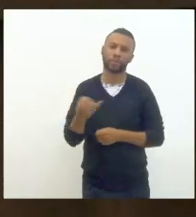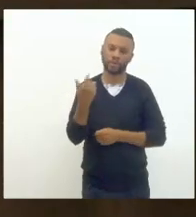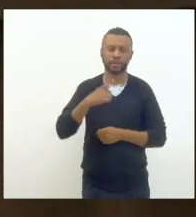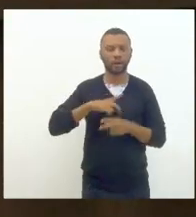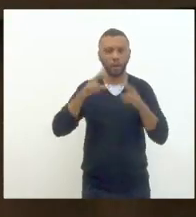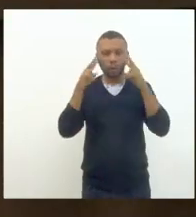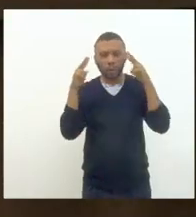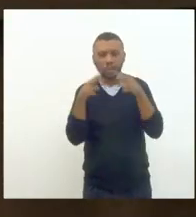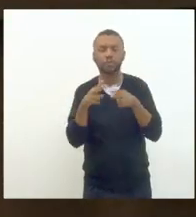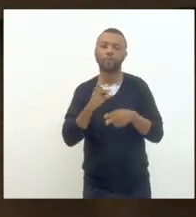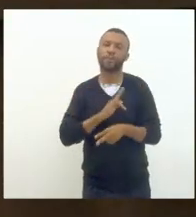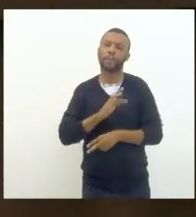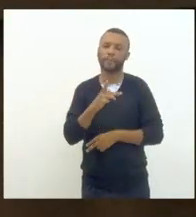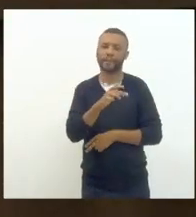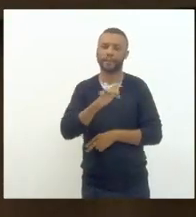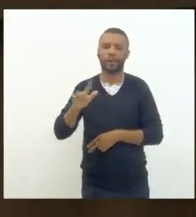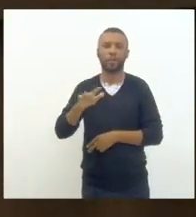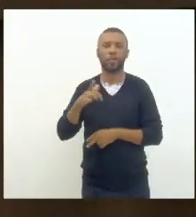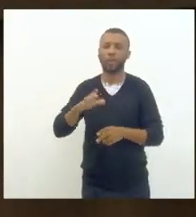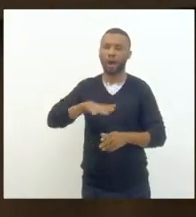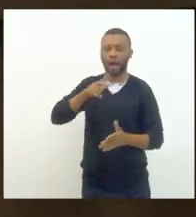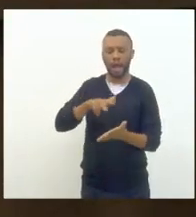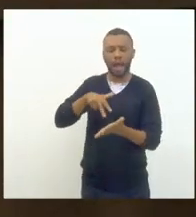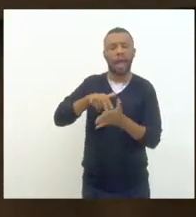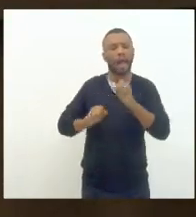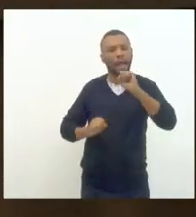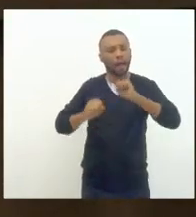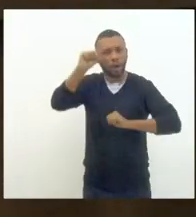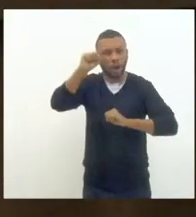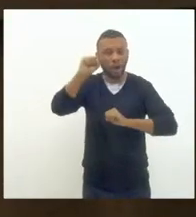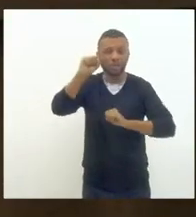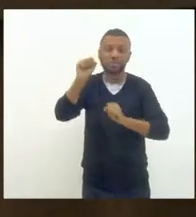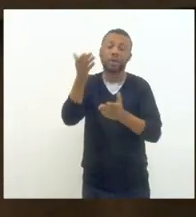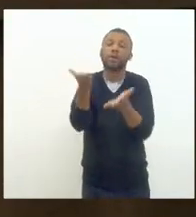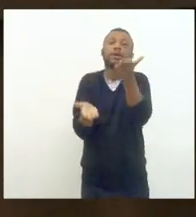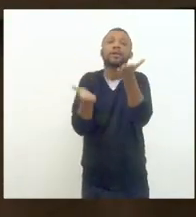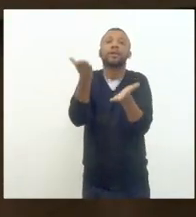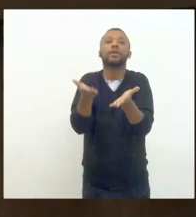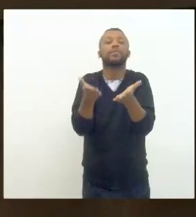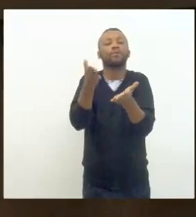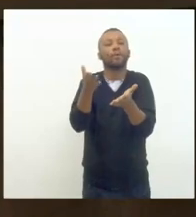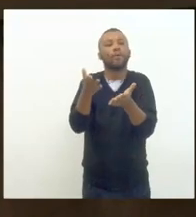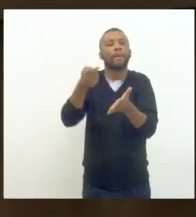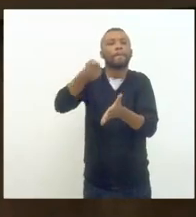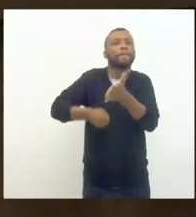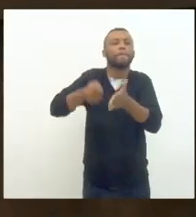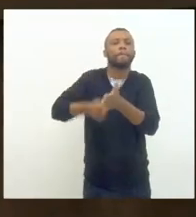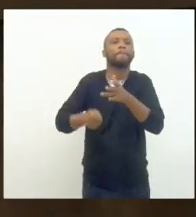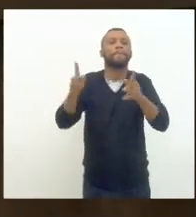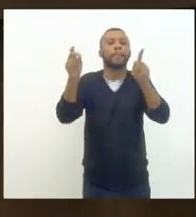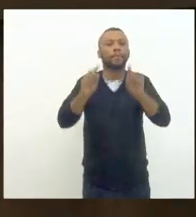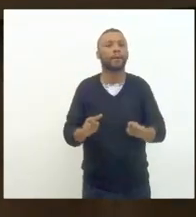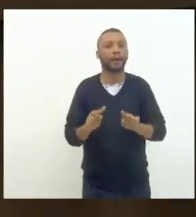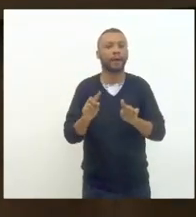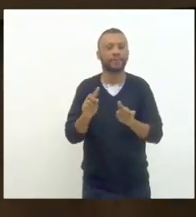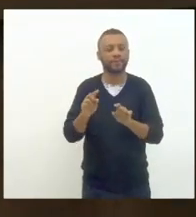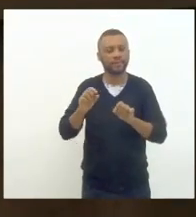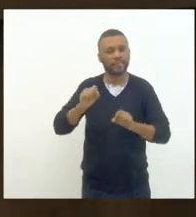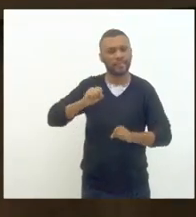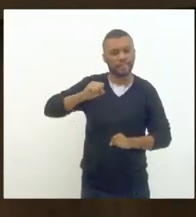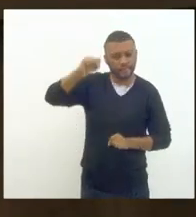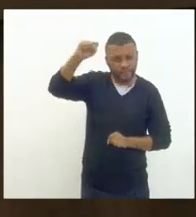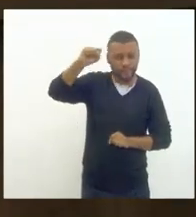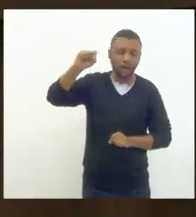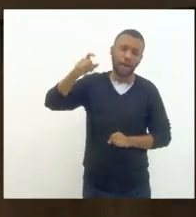herói do Rio de Janeiro, fundamentalmente para o equilíbrio e pela paz, por tudo que faz pelo Rio de Janeiro. Viva a Polícia